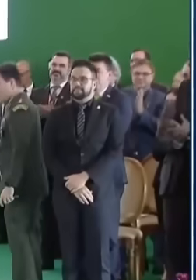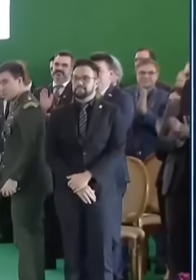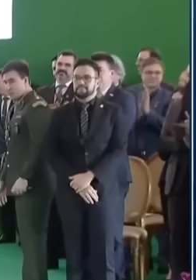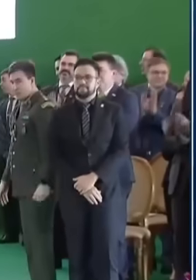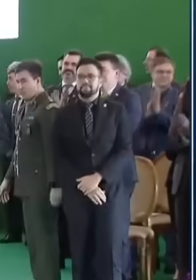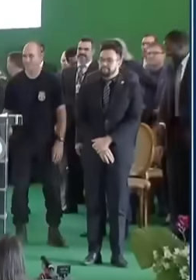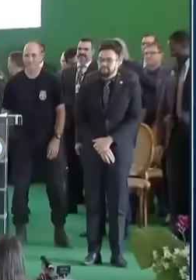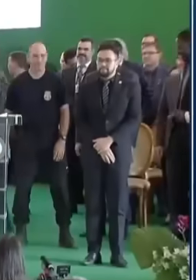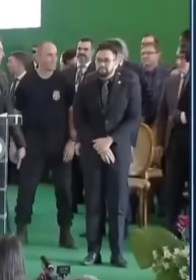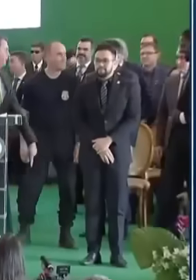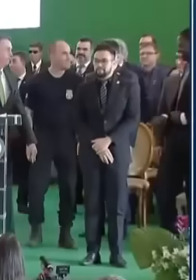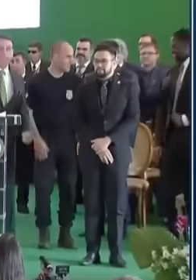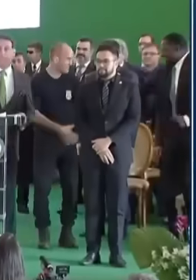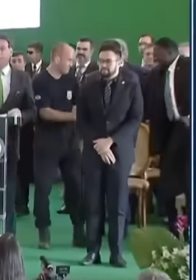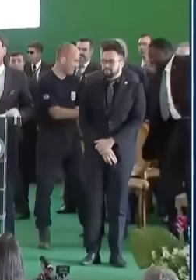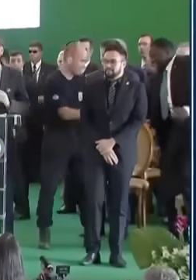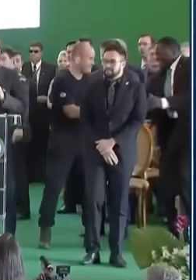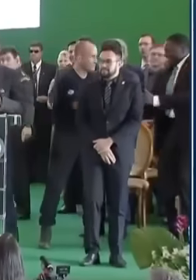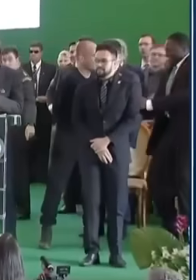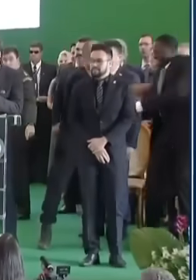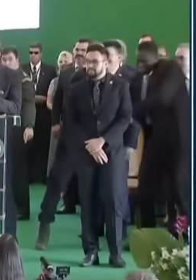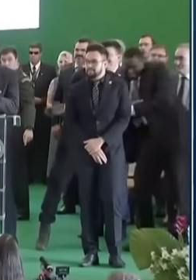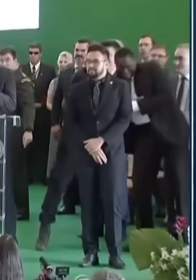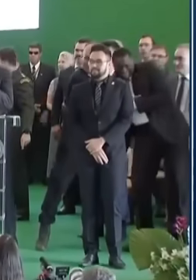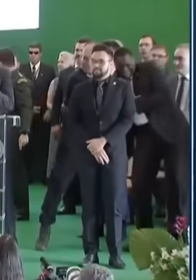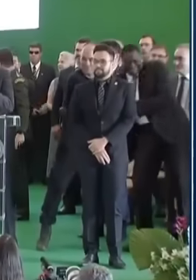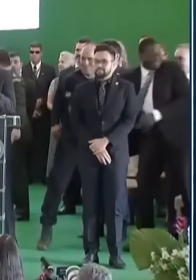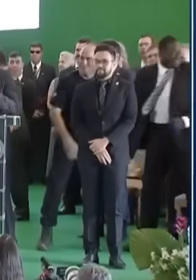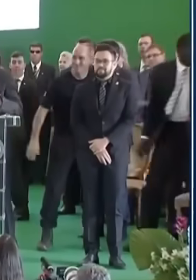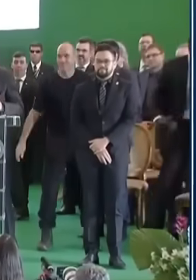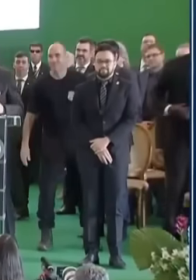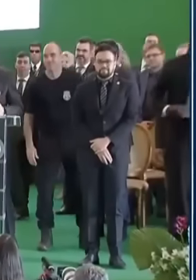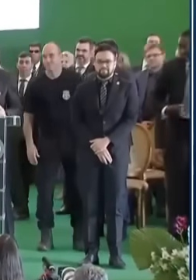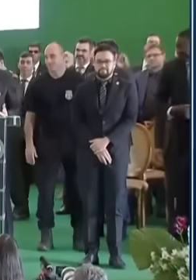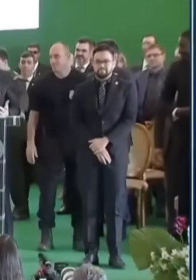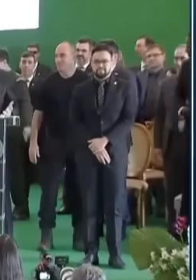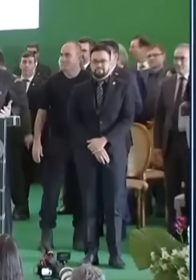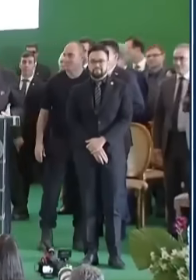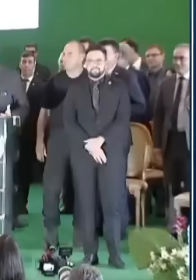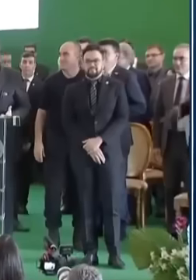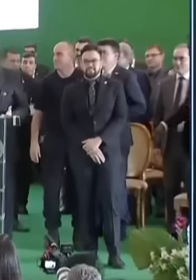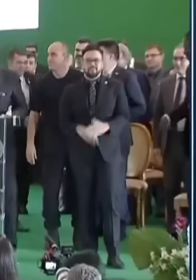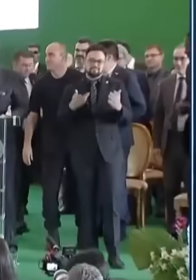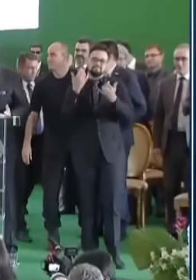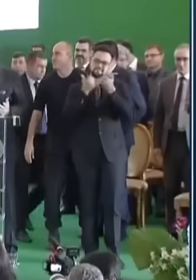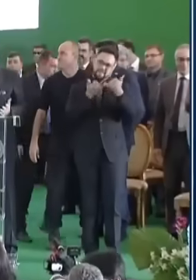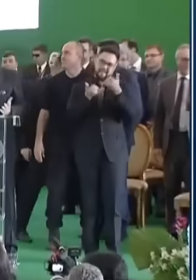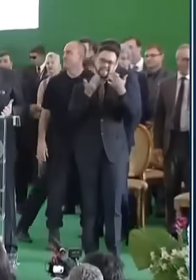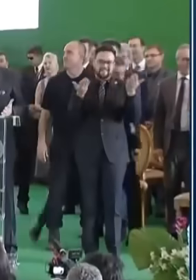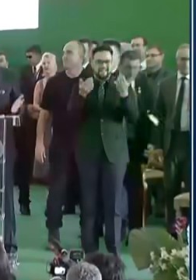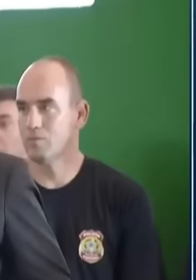do direito, né, da comunidade jurídica, usaram um recorte disso